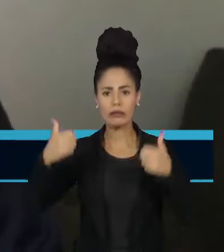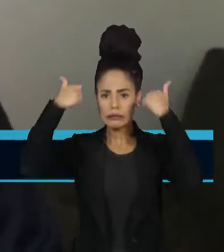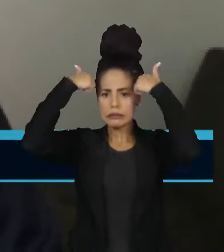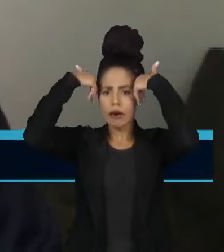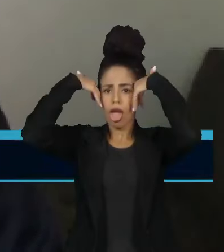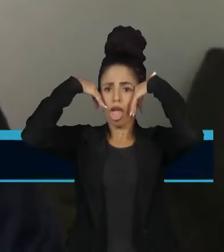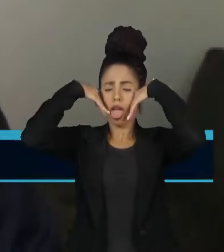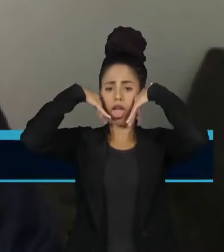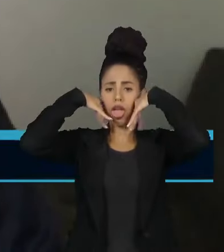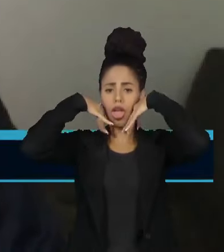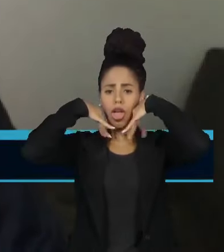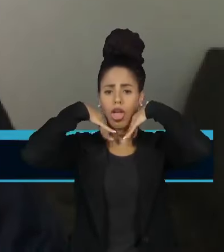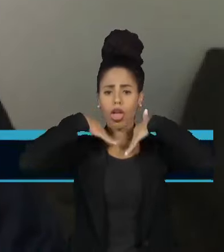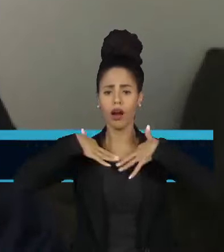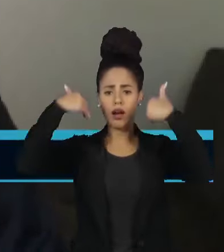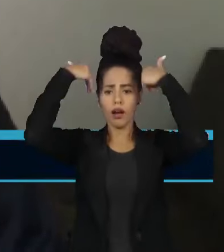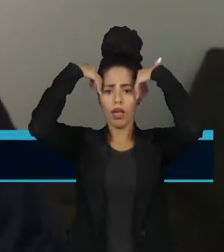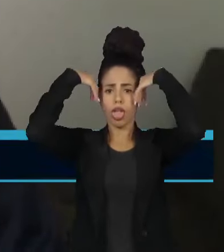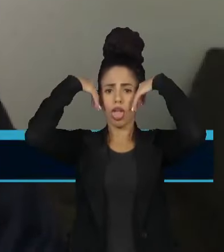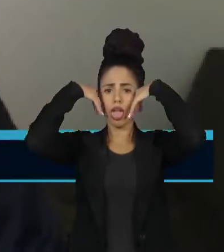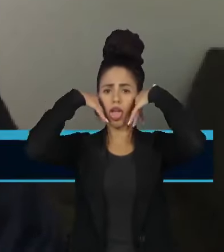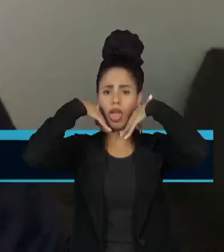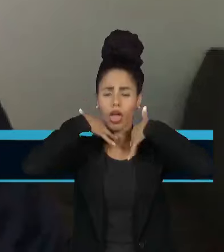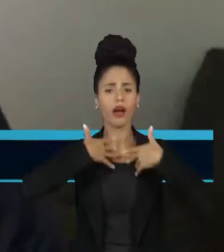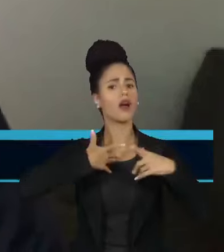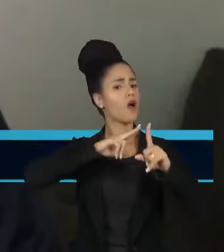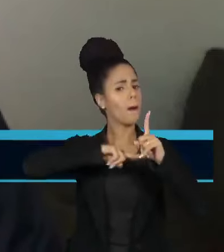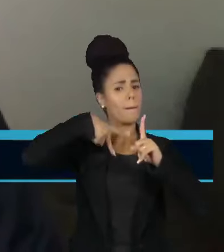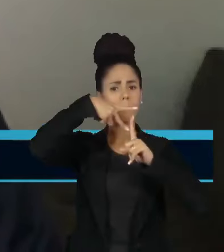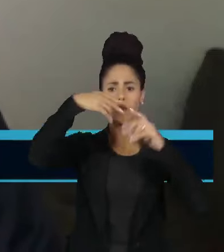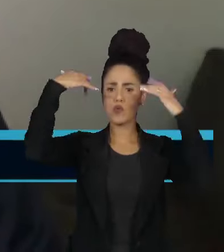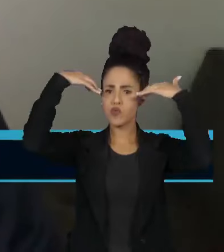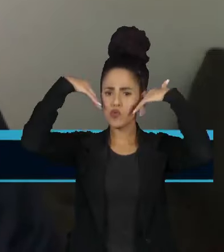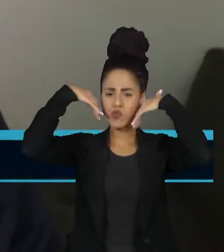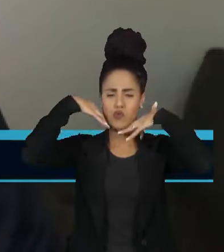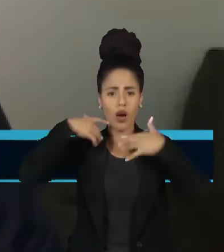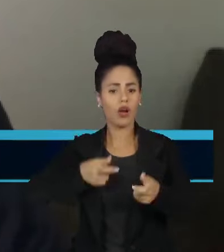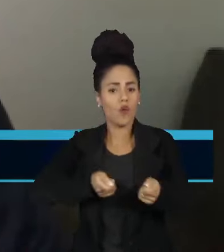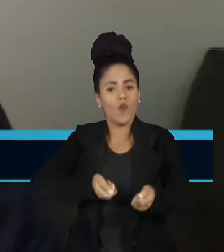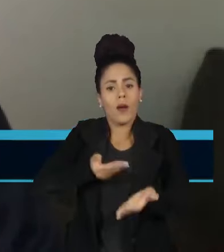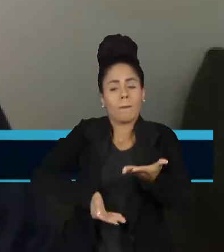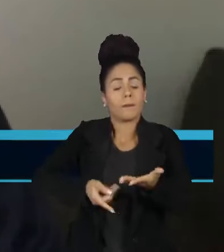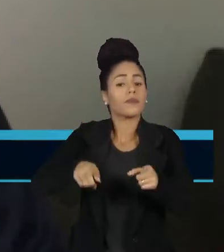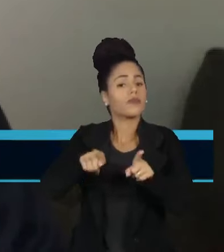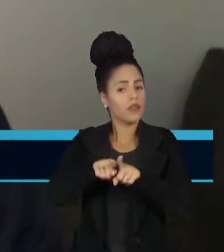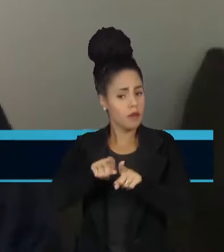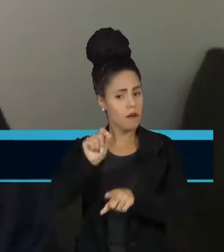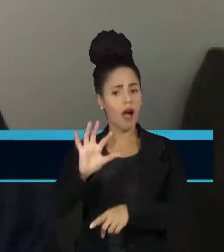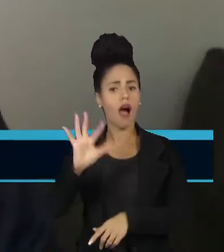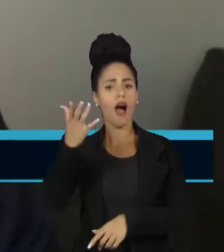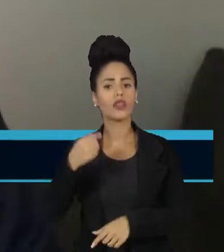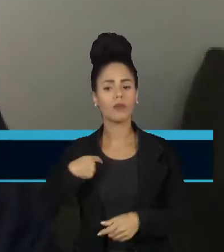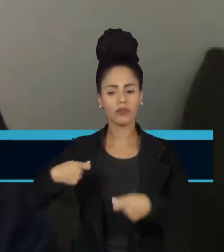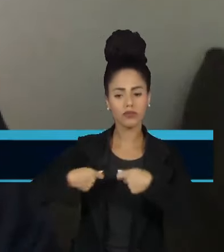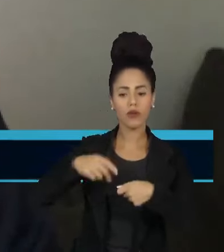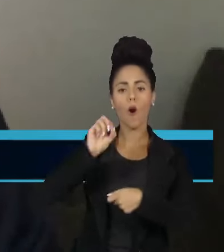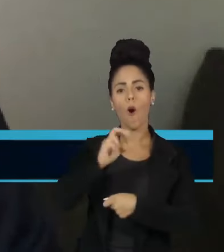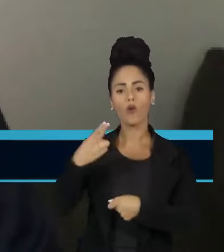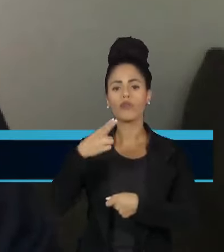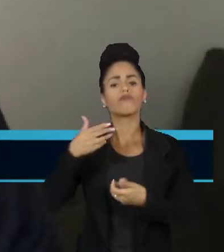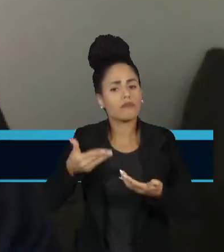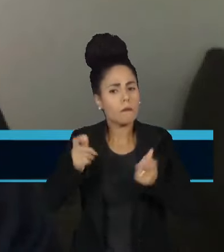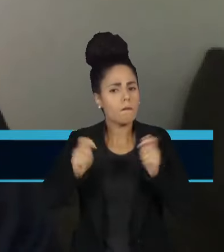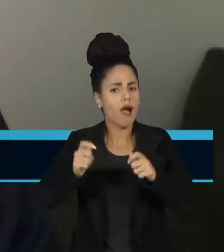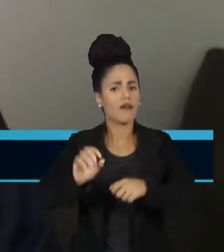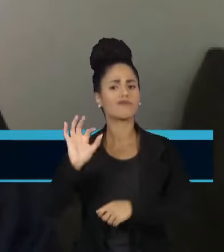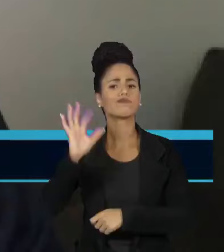que é o suor, que é uma forma de perder líquido, de resfriar o organismo, ou de fazer uma vasodilatação